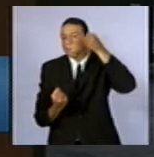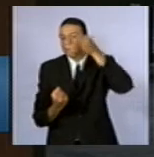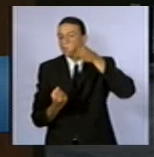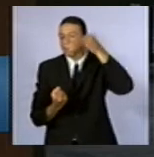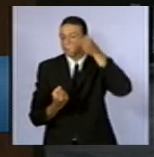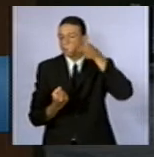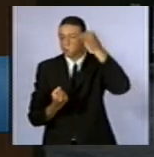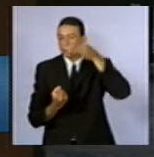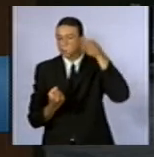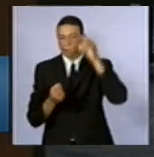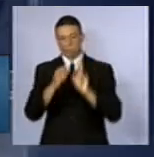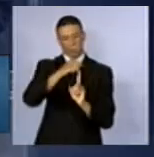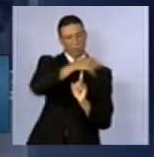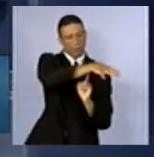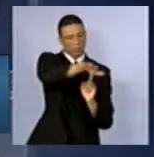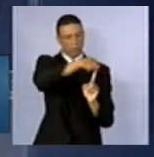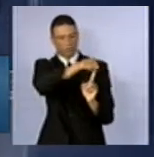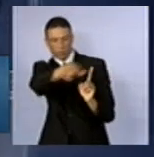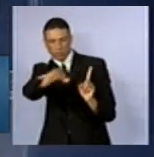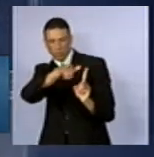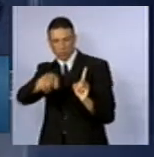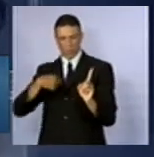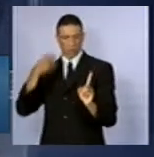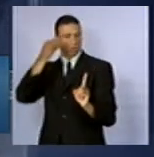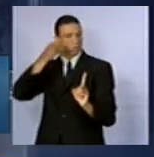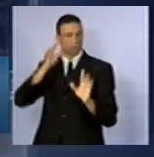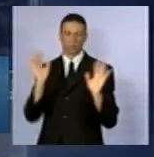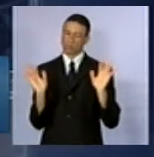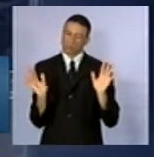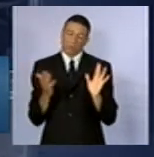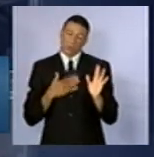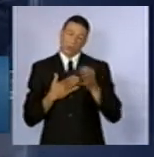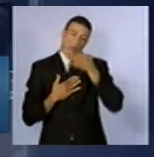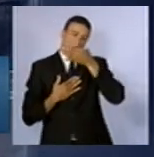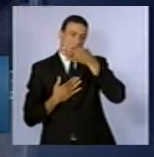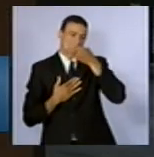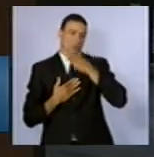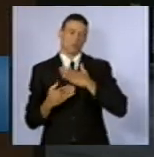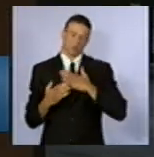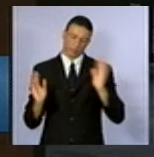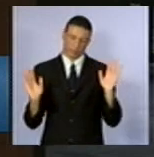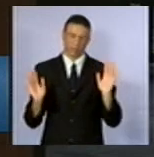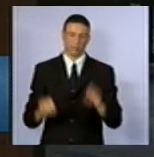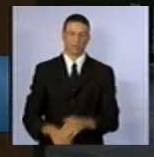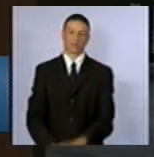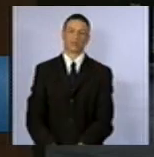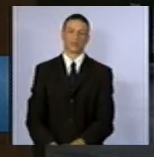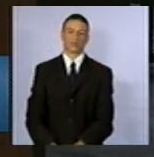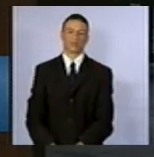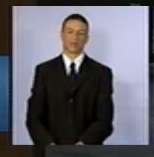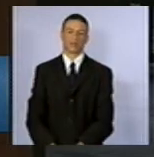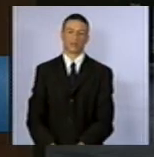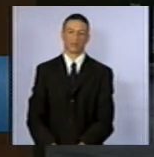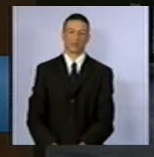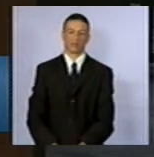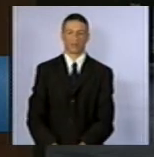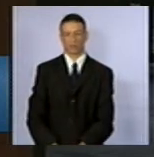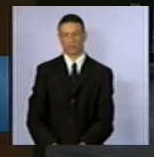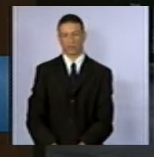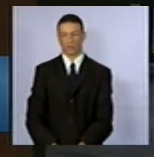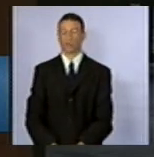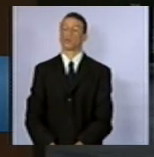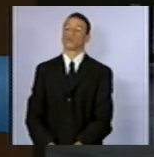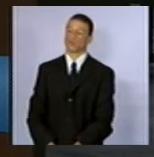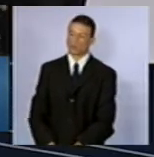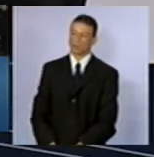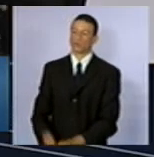de de distribuição mas eu penso essa é uma opinião minha eh o Dr daltin